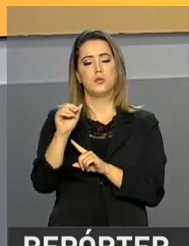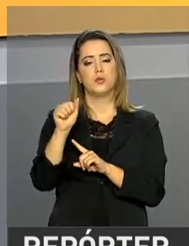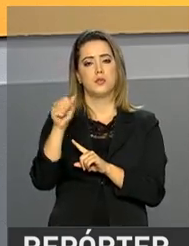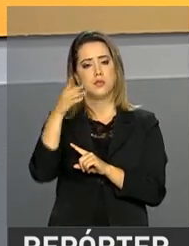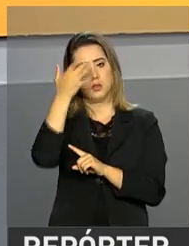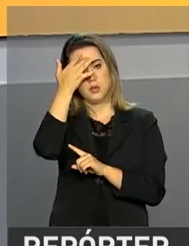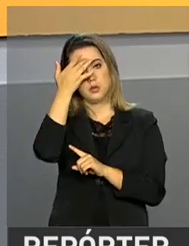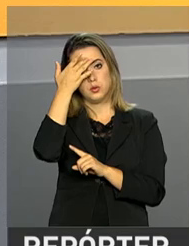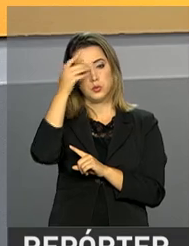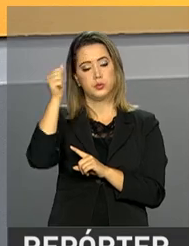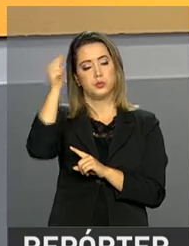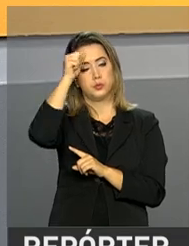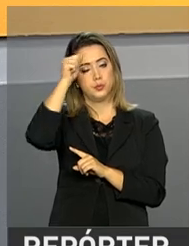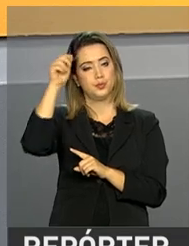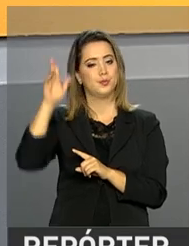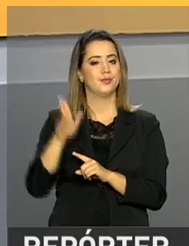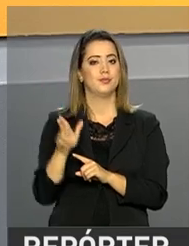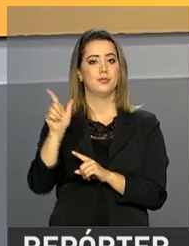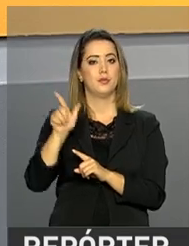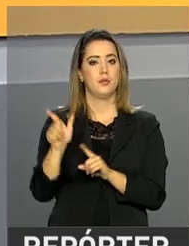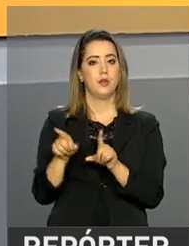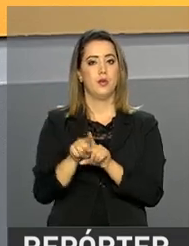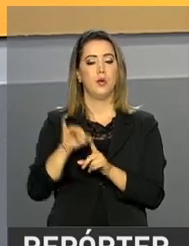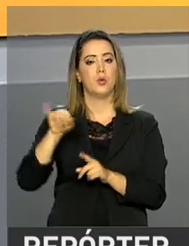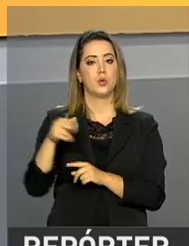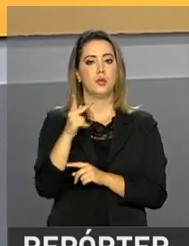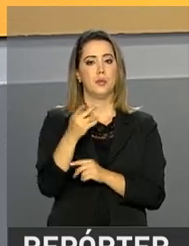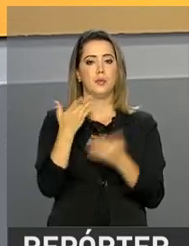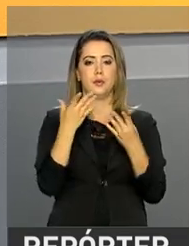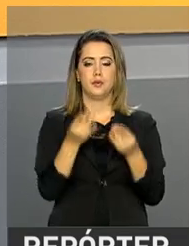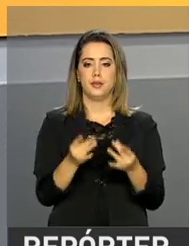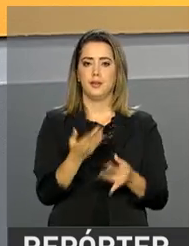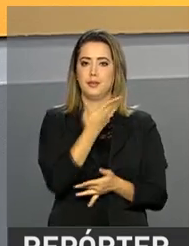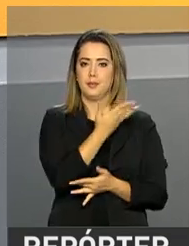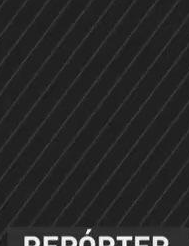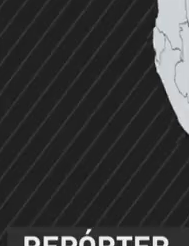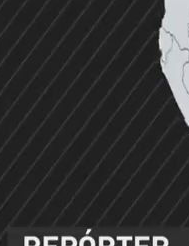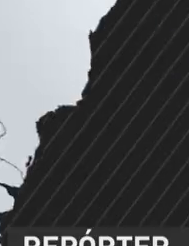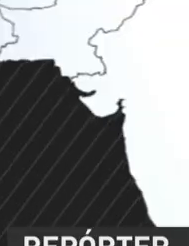repórter joão pedro neto já está lá e traz os detalhes